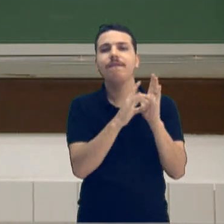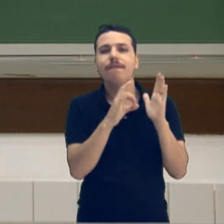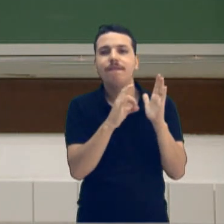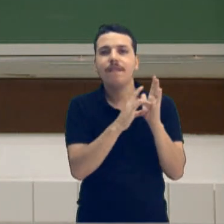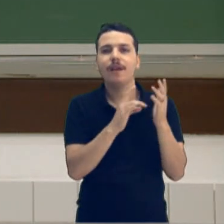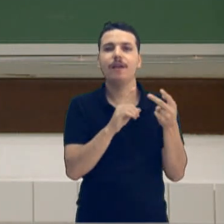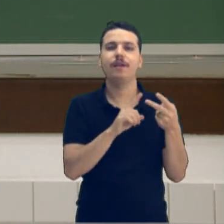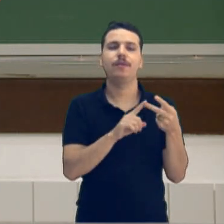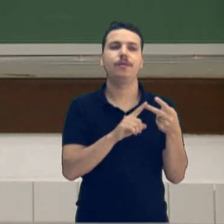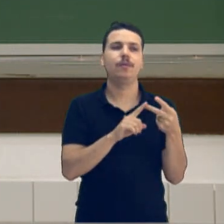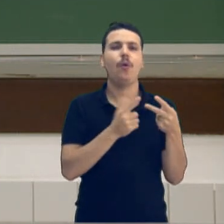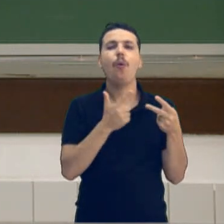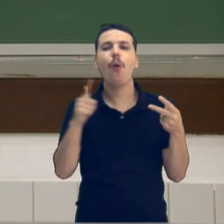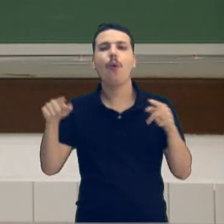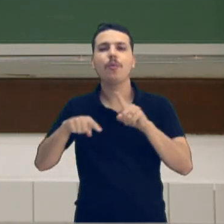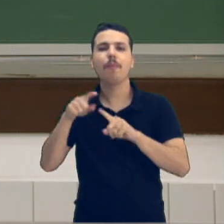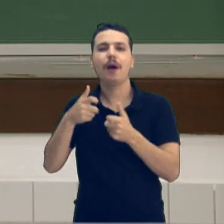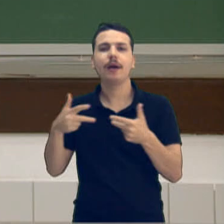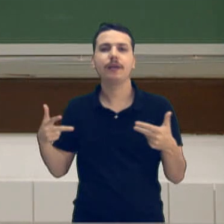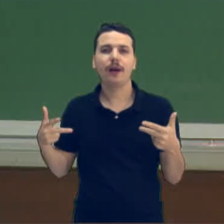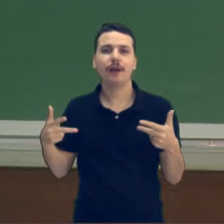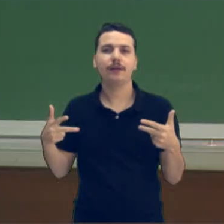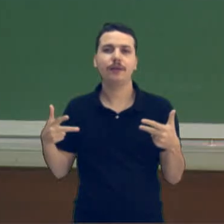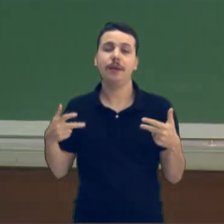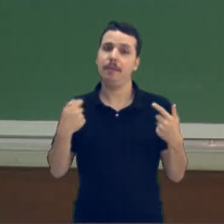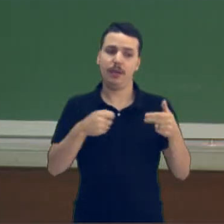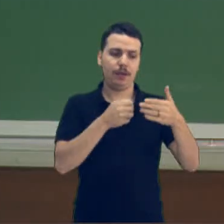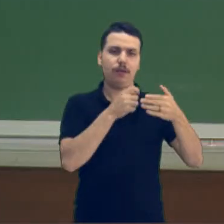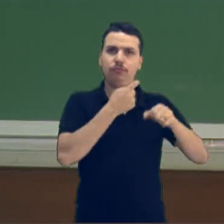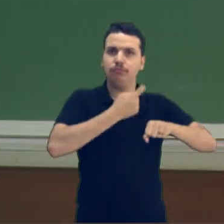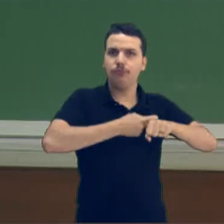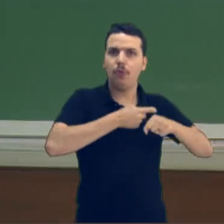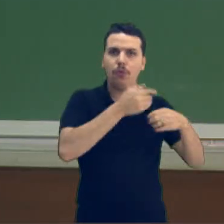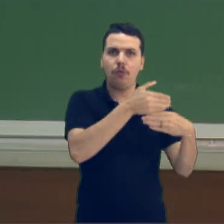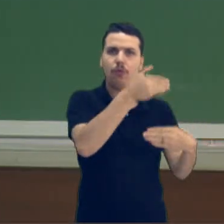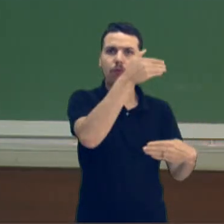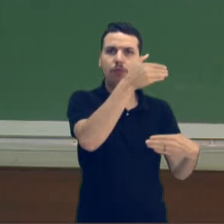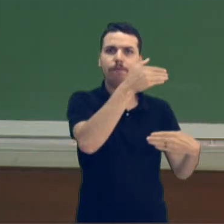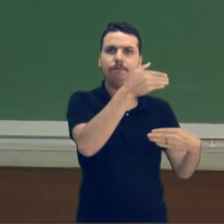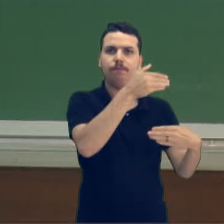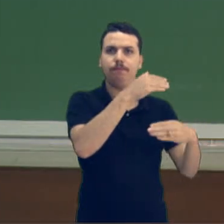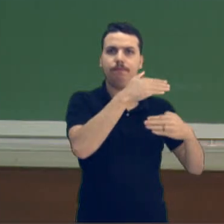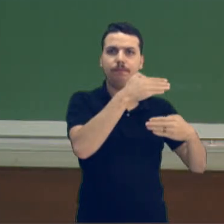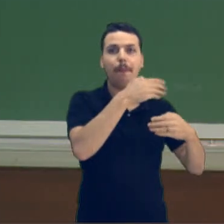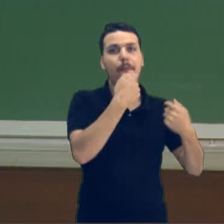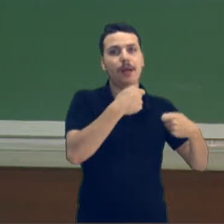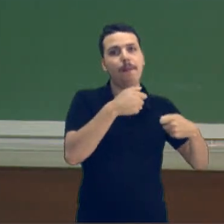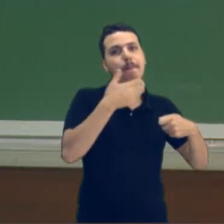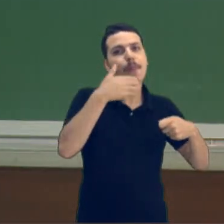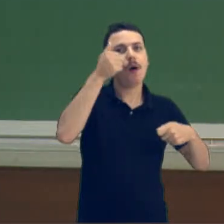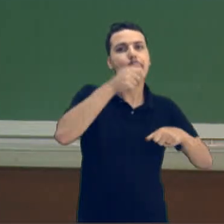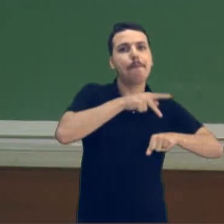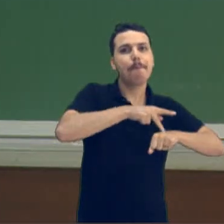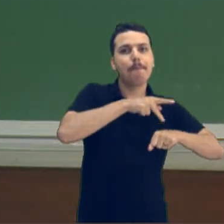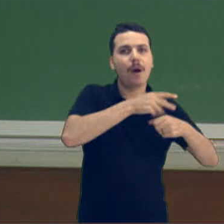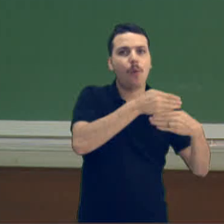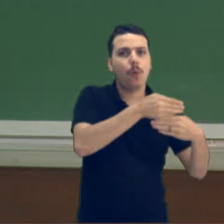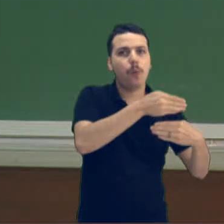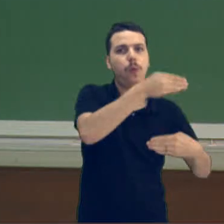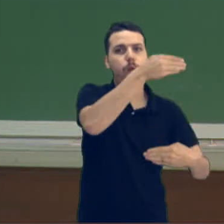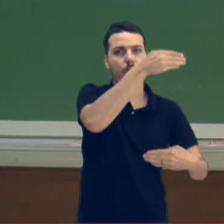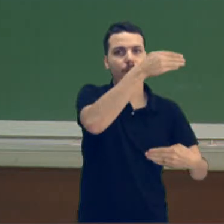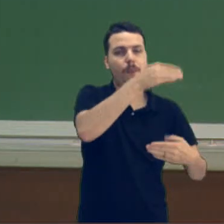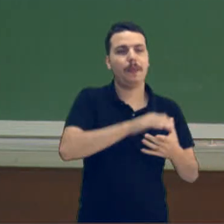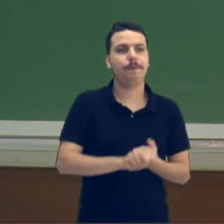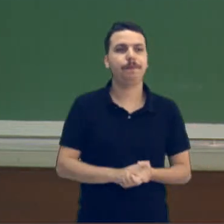de outros materiais, né? Então, ela precisa ser rígida, então, de preferência de alvenaria, né? Também existe